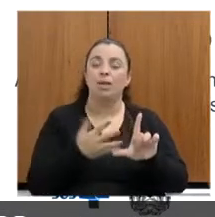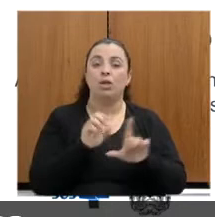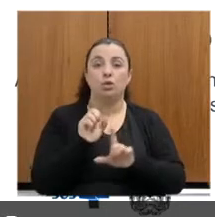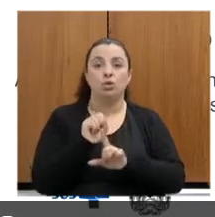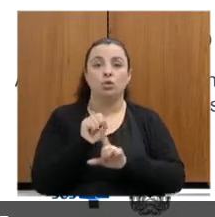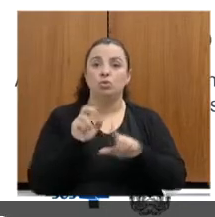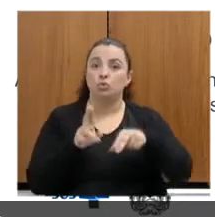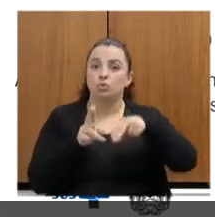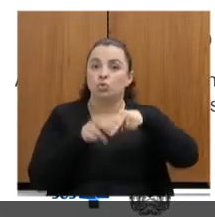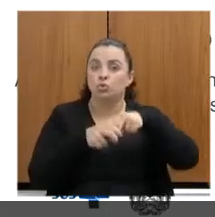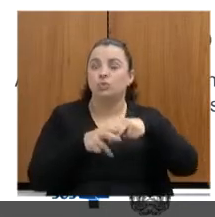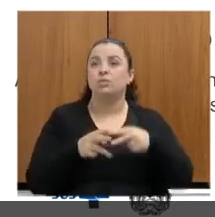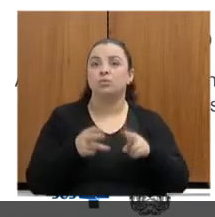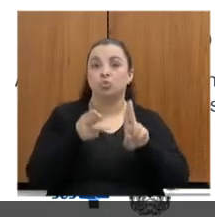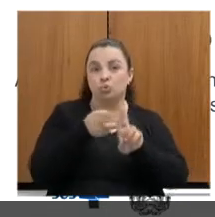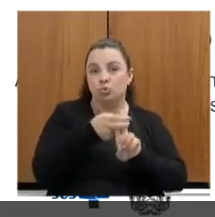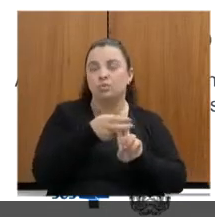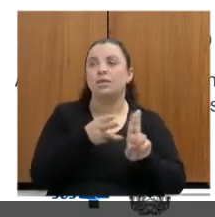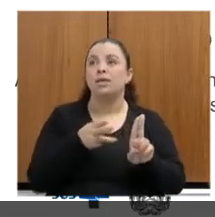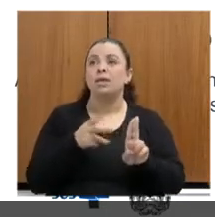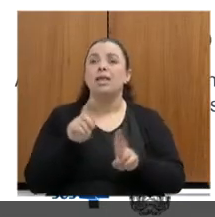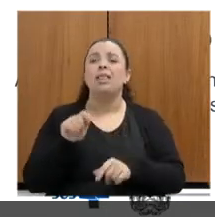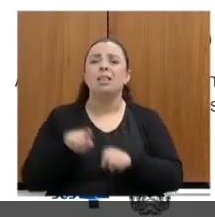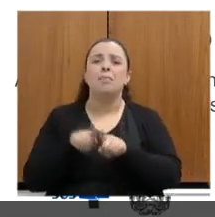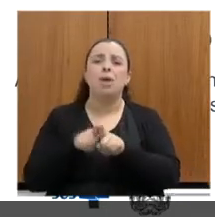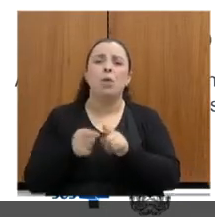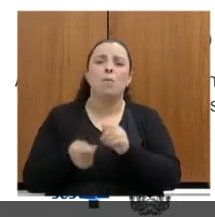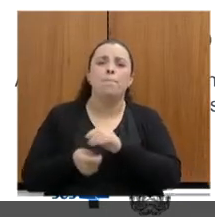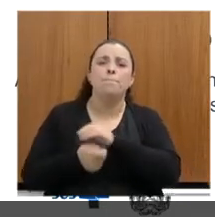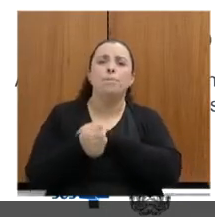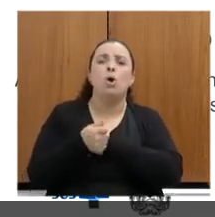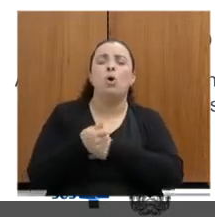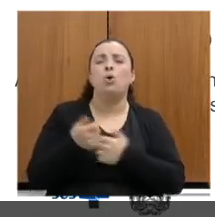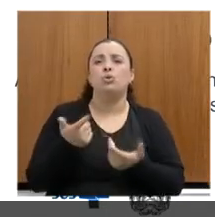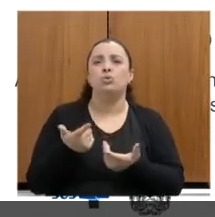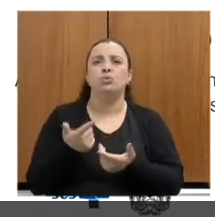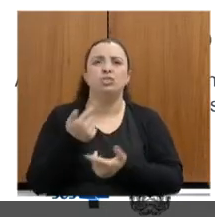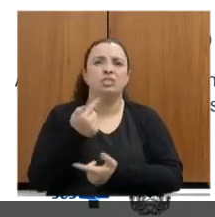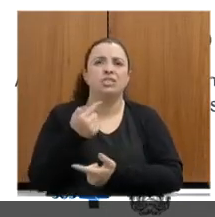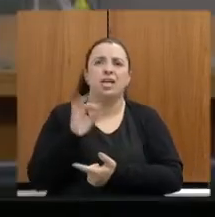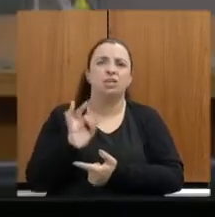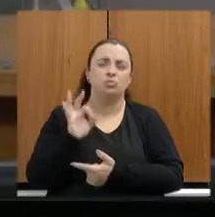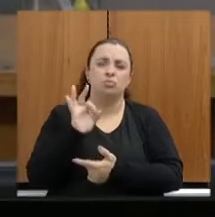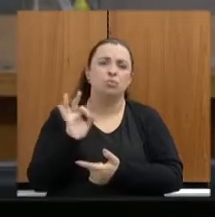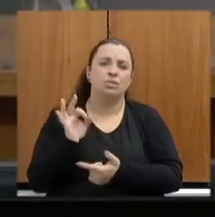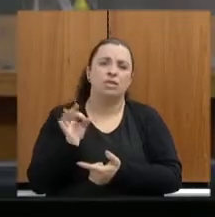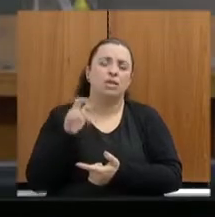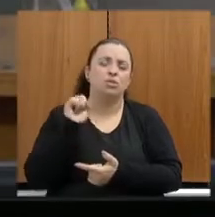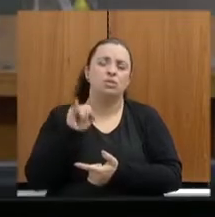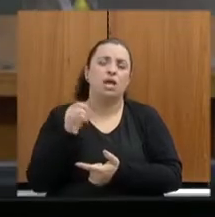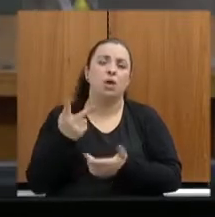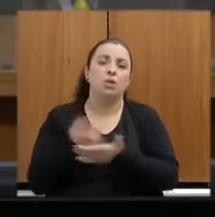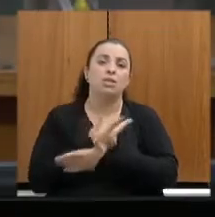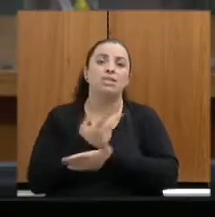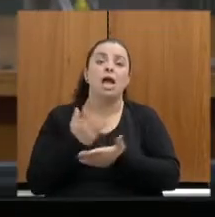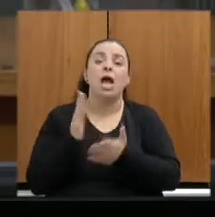de 10 porcento se for executado alguns procedimentos gargalos importantes o atendimento são esses são os